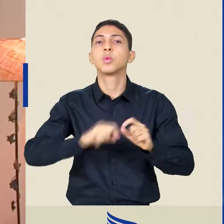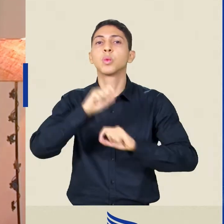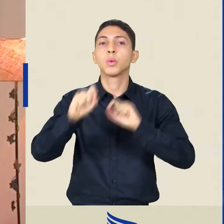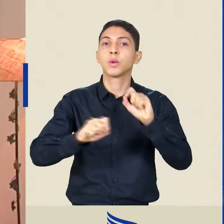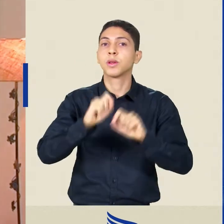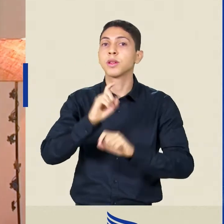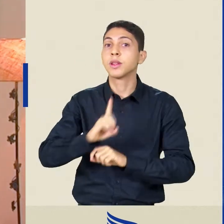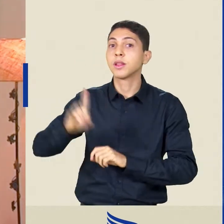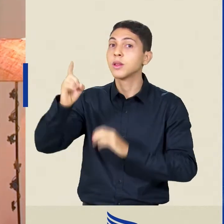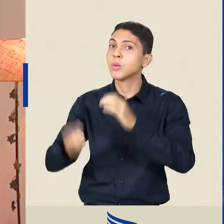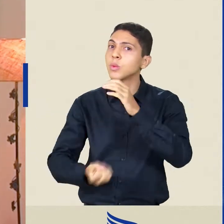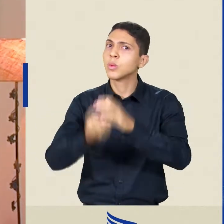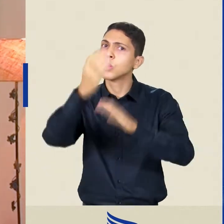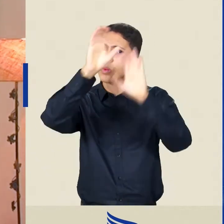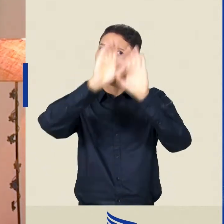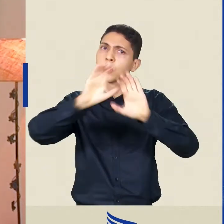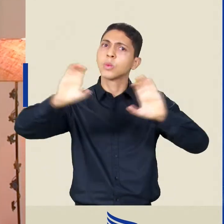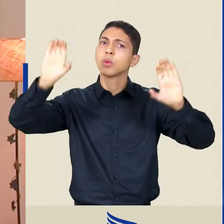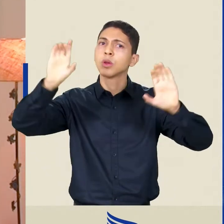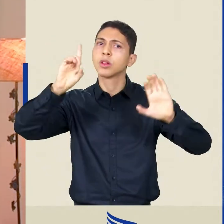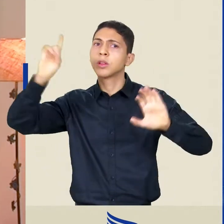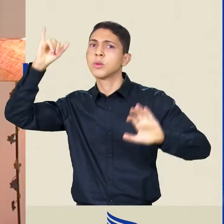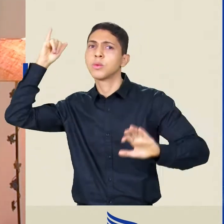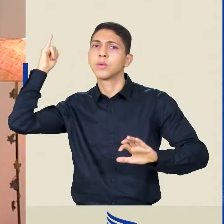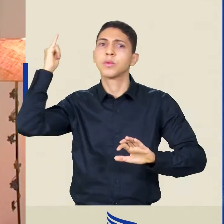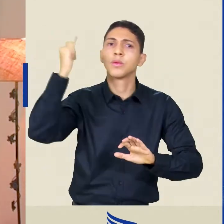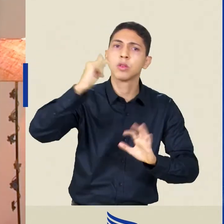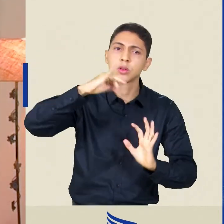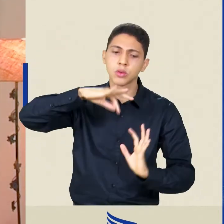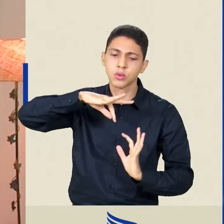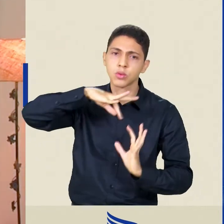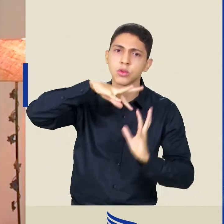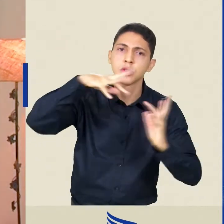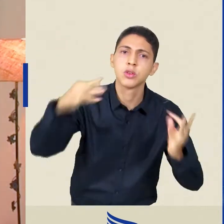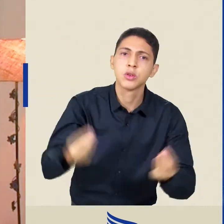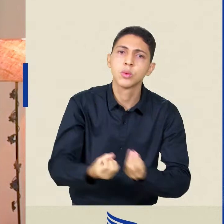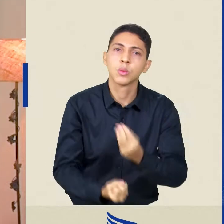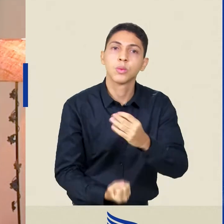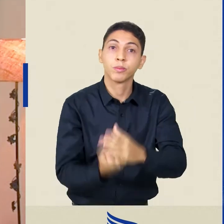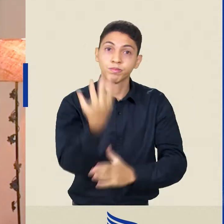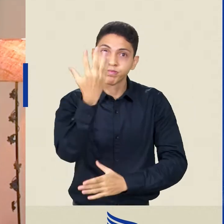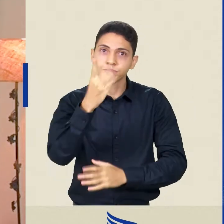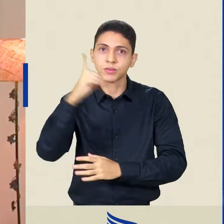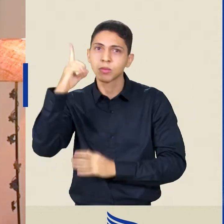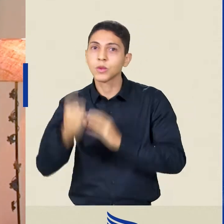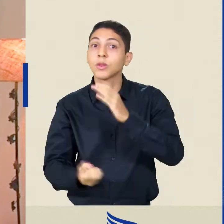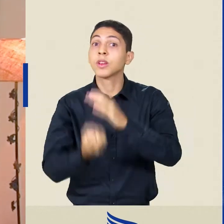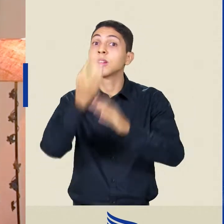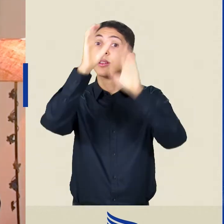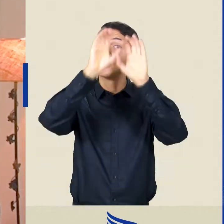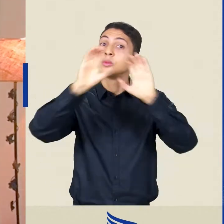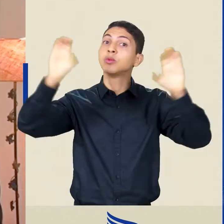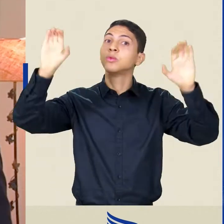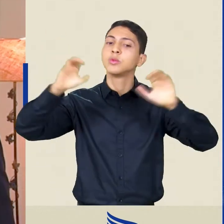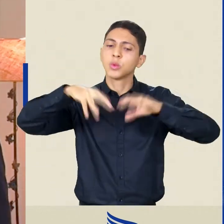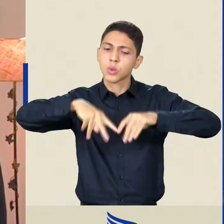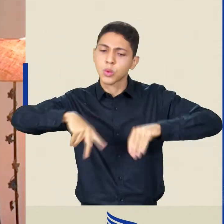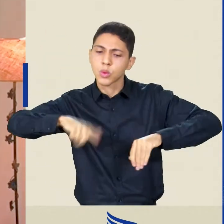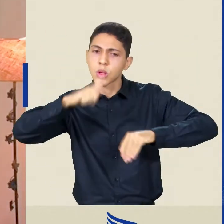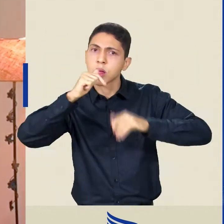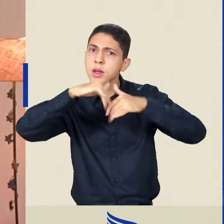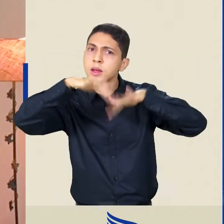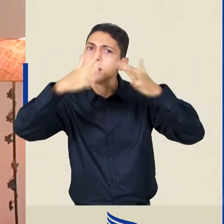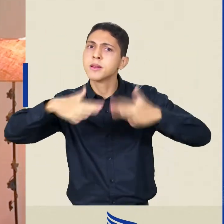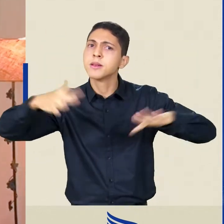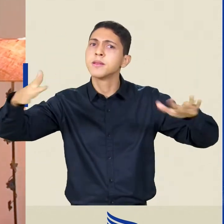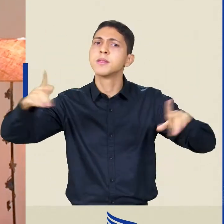Senhor. Ele falou e tudo se fez. Deus criou não apenas os céus, a terra e o mar. Tudo